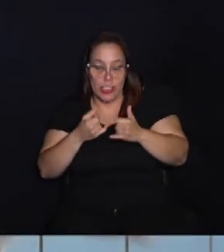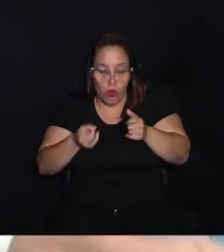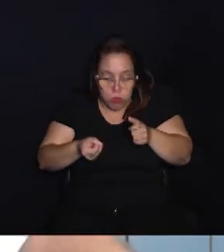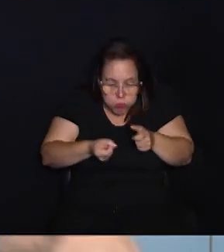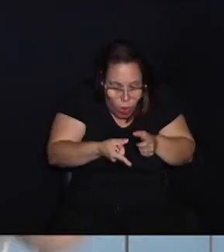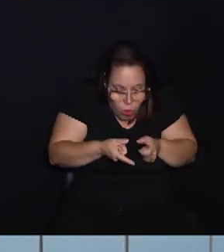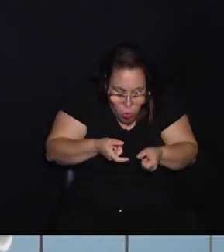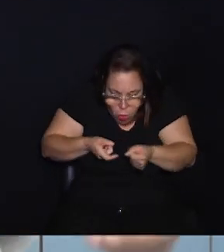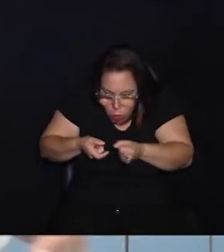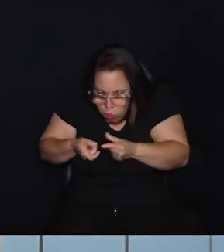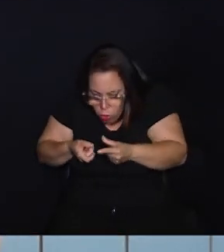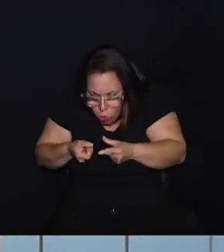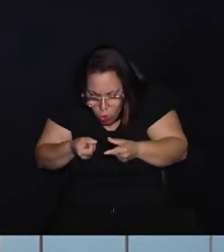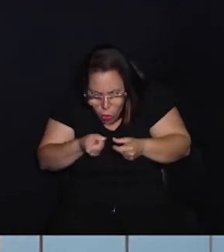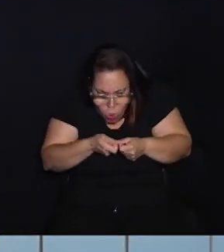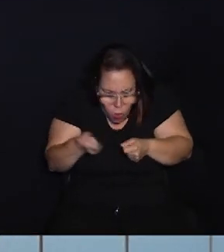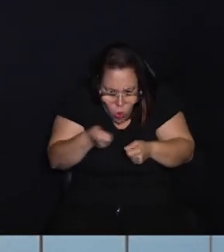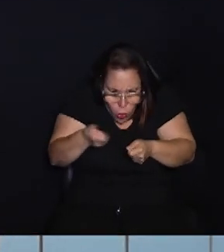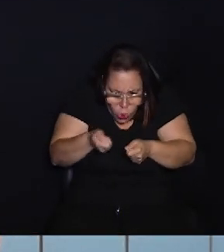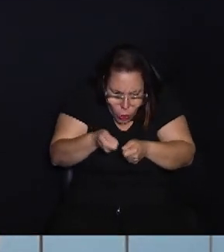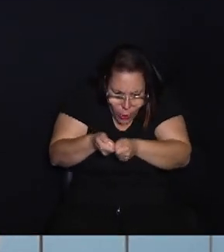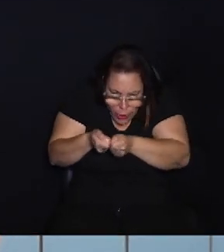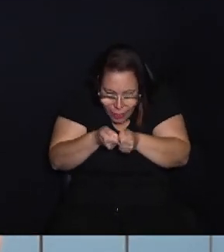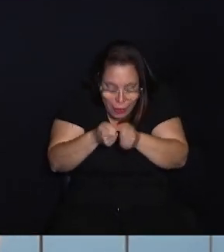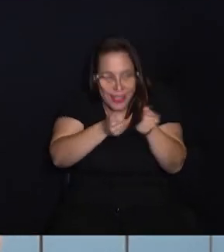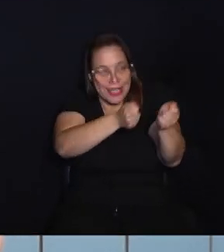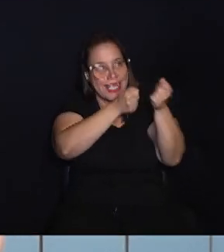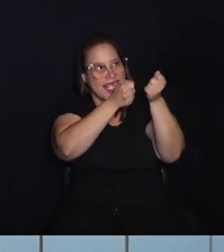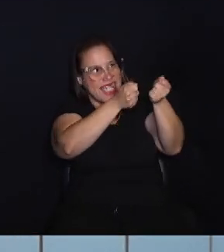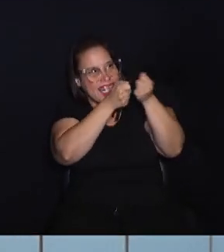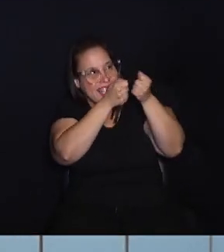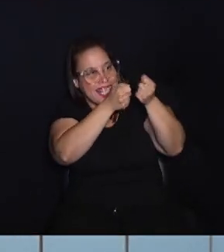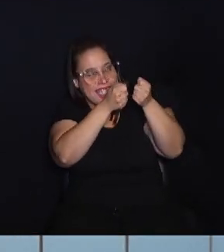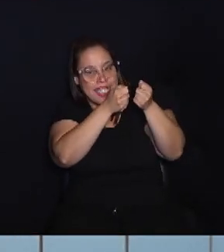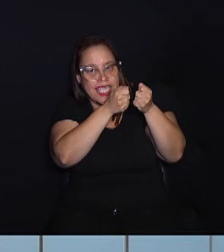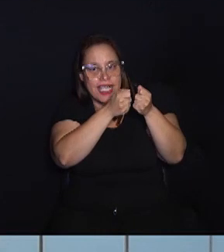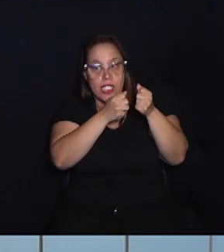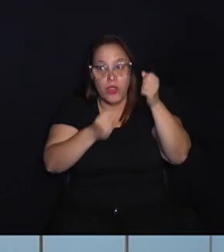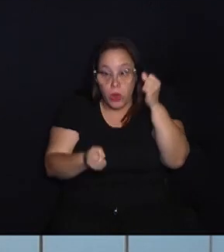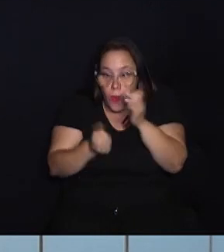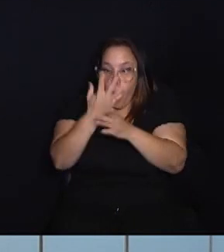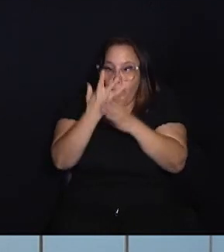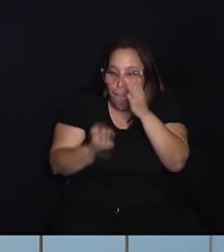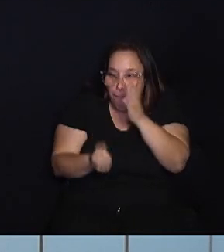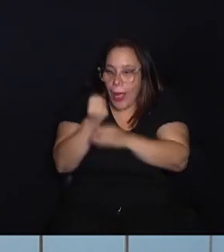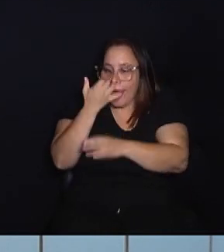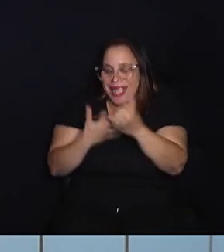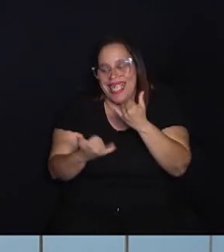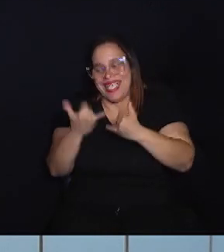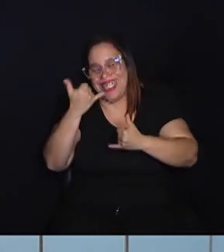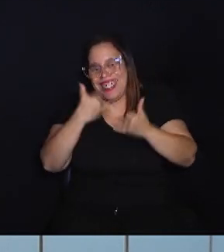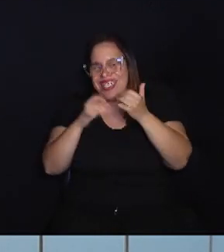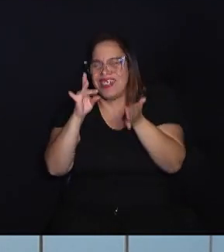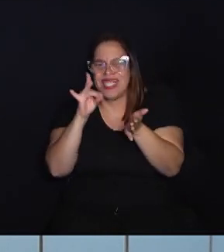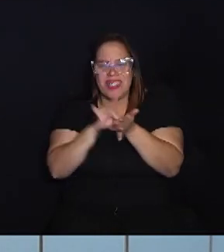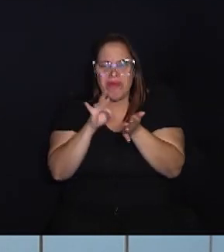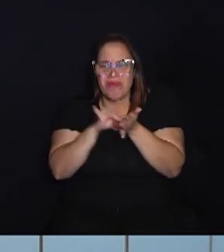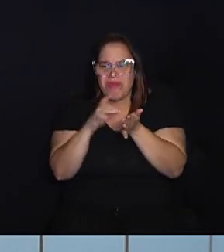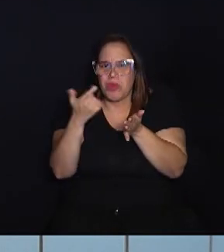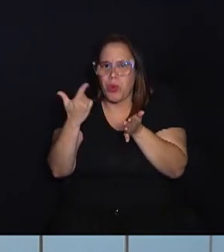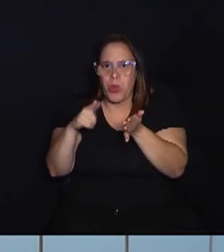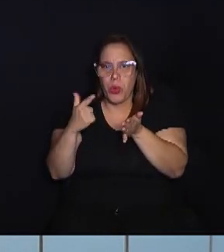gude, peão, mãe da rua, empinava pipa. A gente criava muitas brincadeiras, né? Na verdade, a gente não tinha